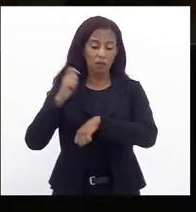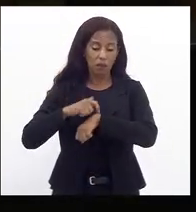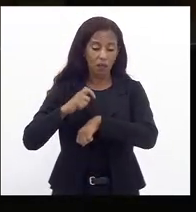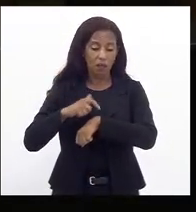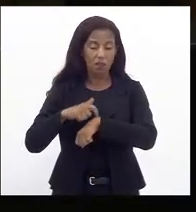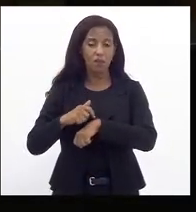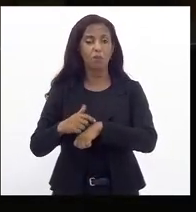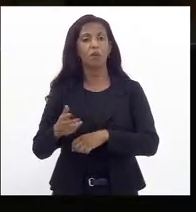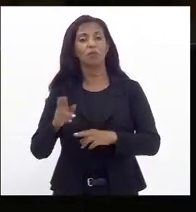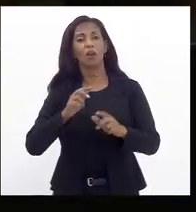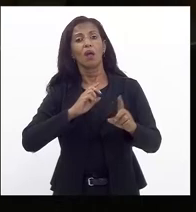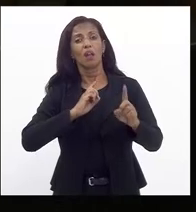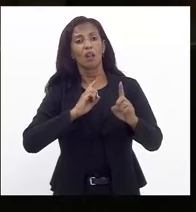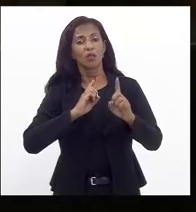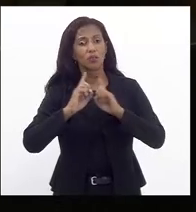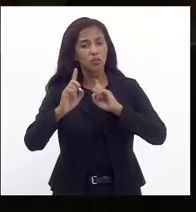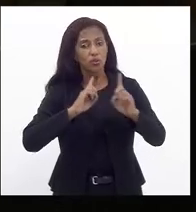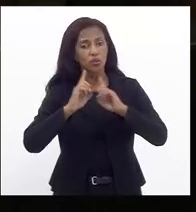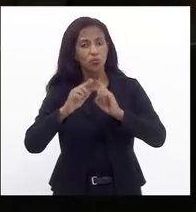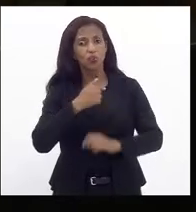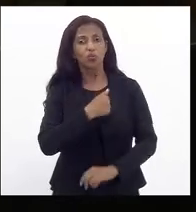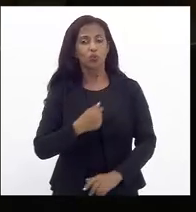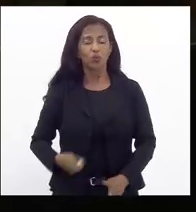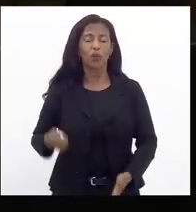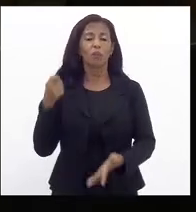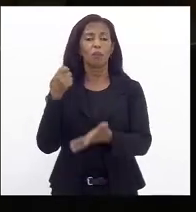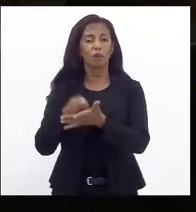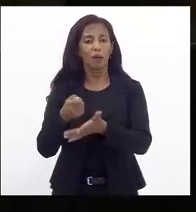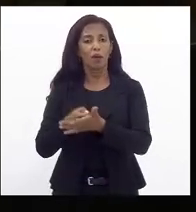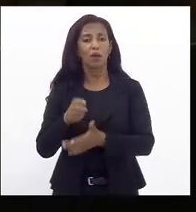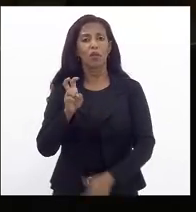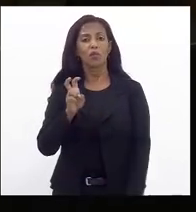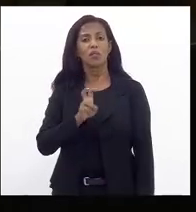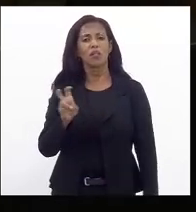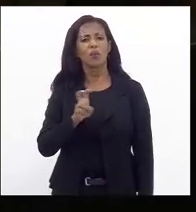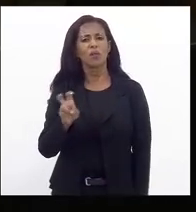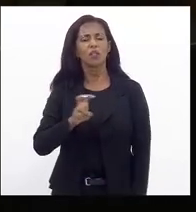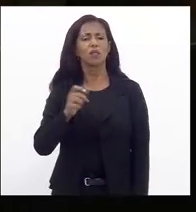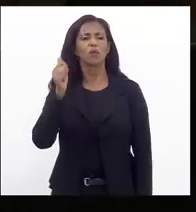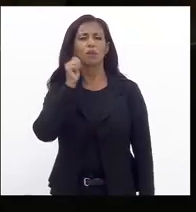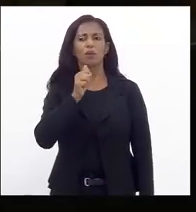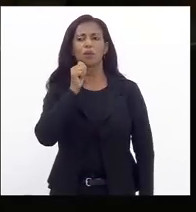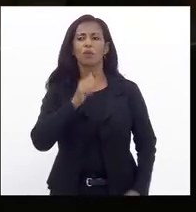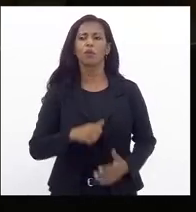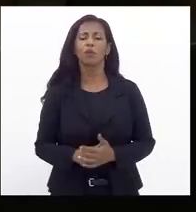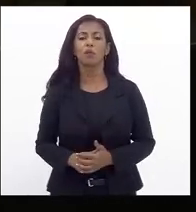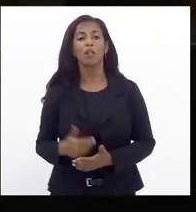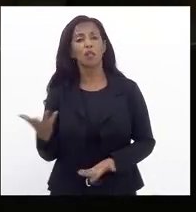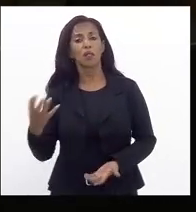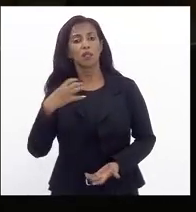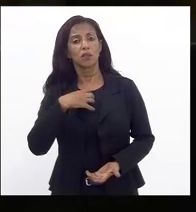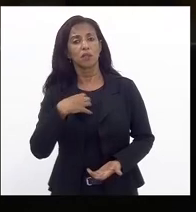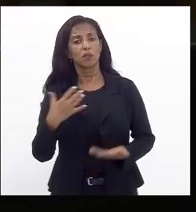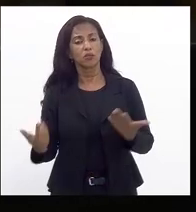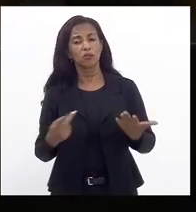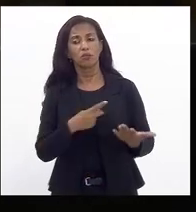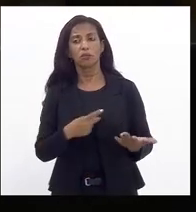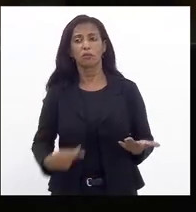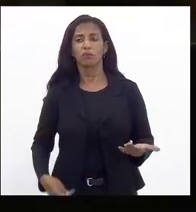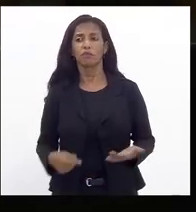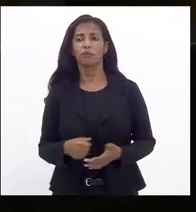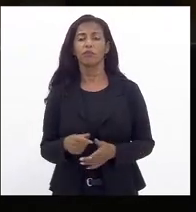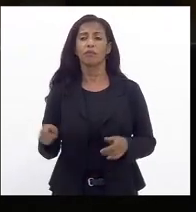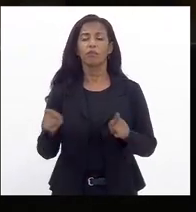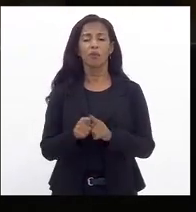esse momento ainda negociando com o governo para garantir os 55 anos para as mulheres e nesse sentido senhor presidente